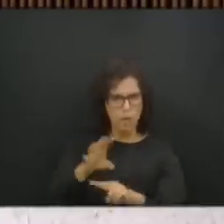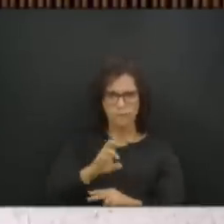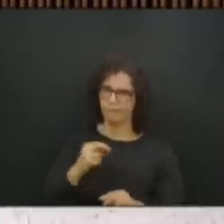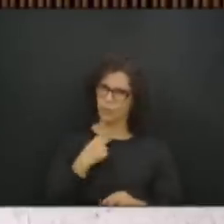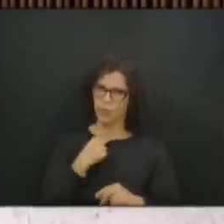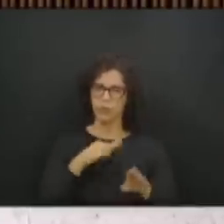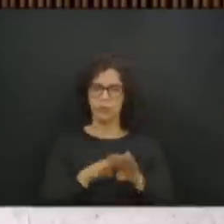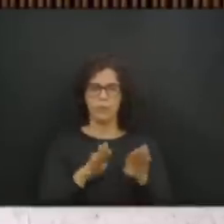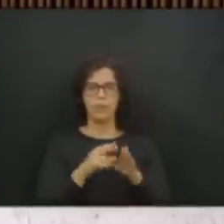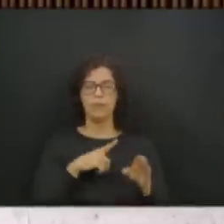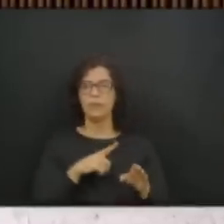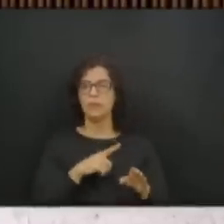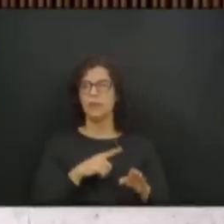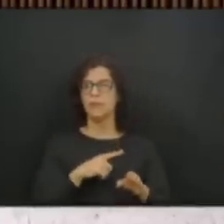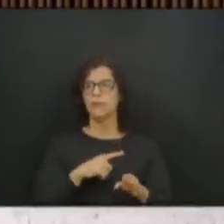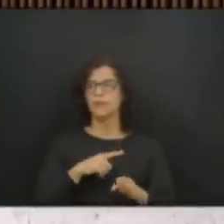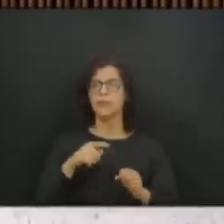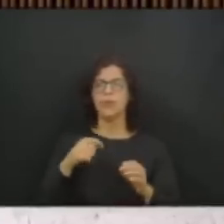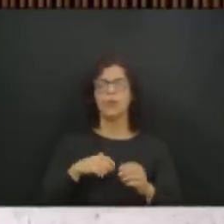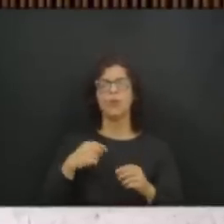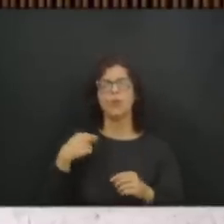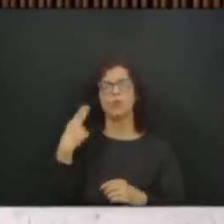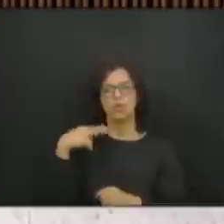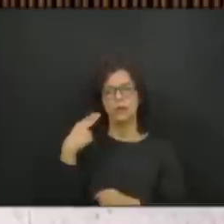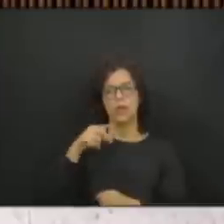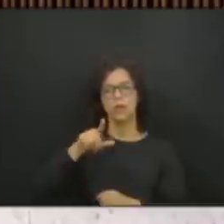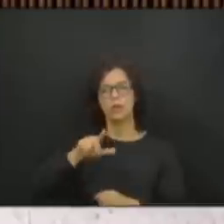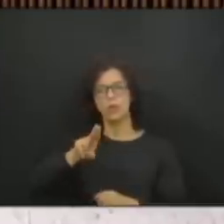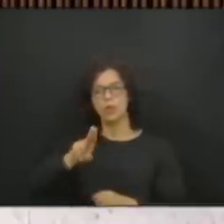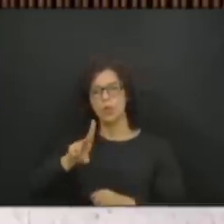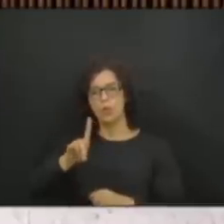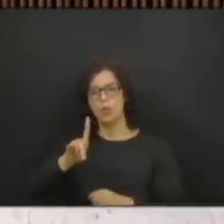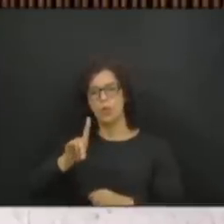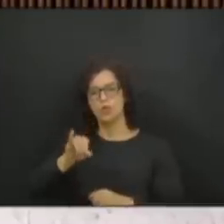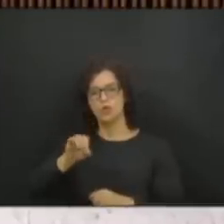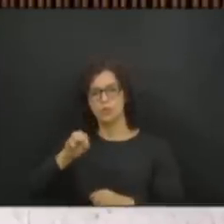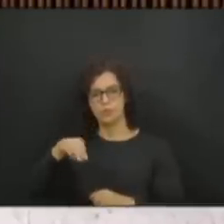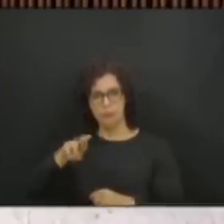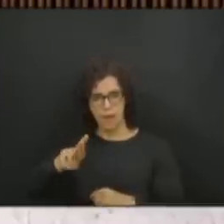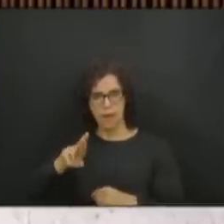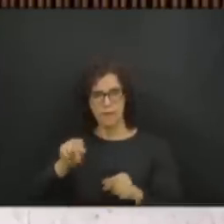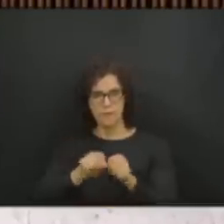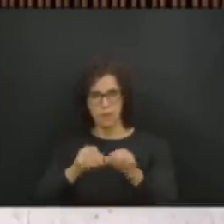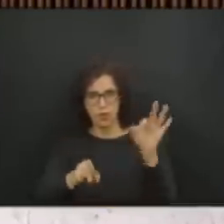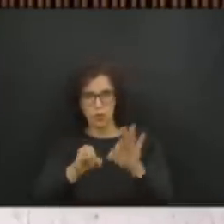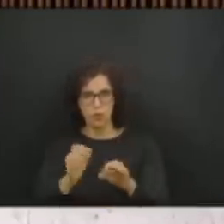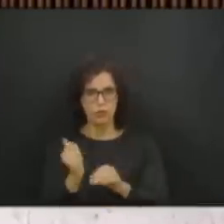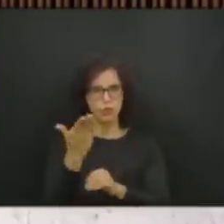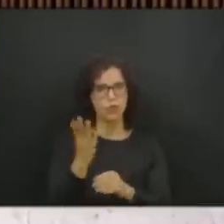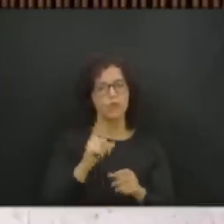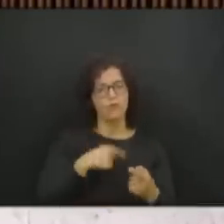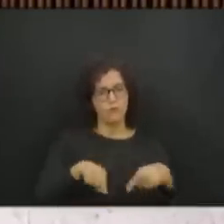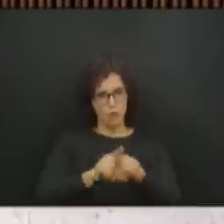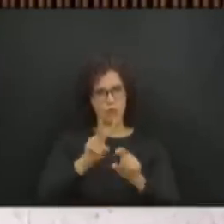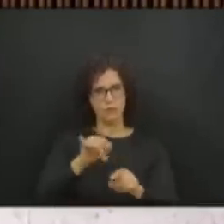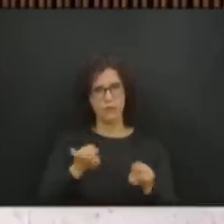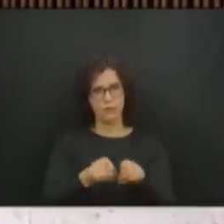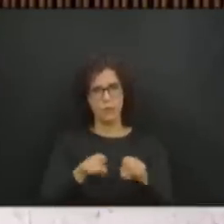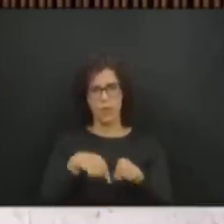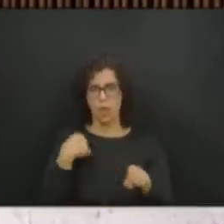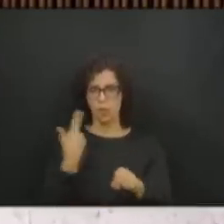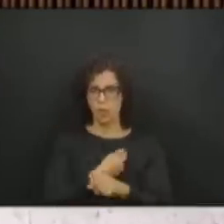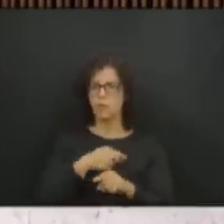do torno de marra farim que fez ostentação nós estamos aguardando aqui a próxima a próxima etapa esse julgamento Lembrando que